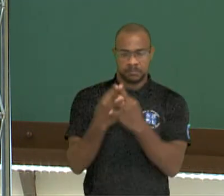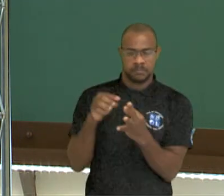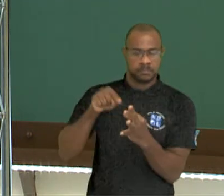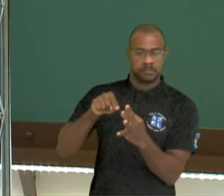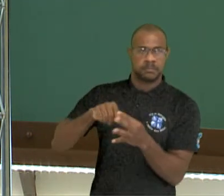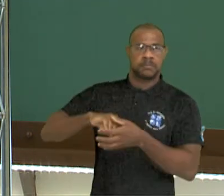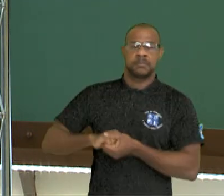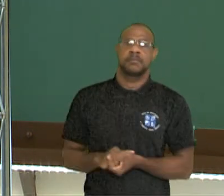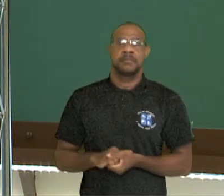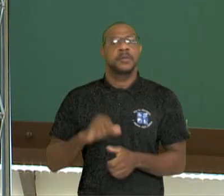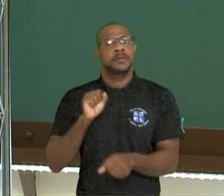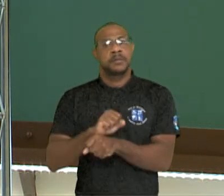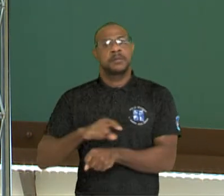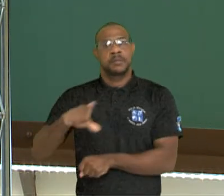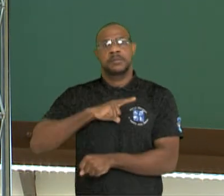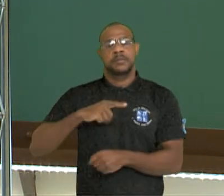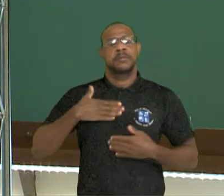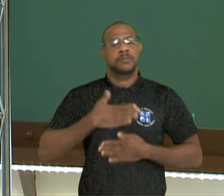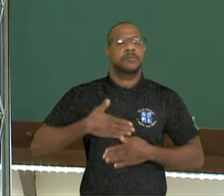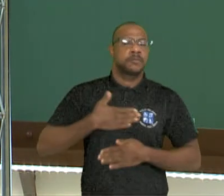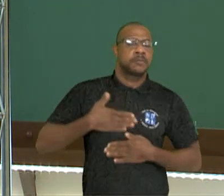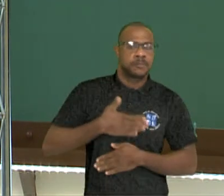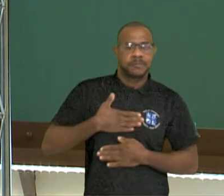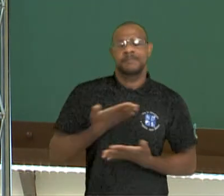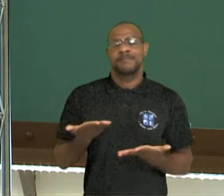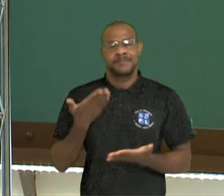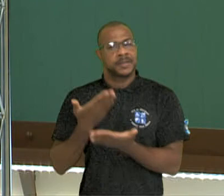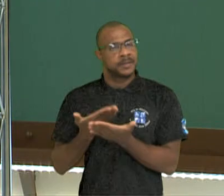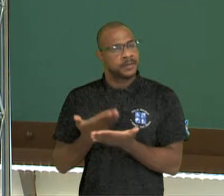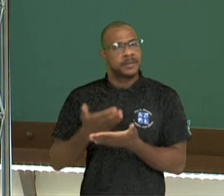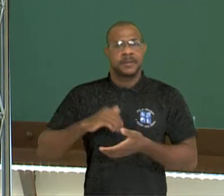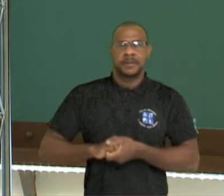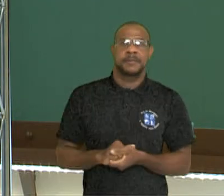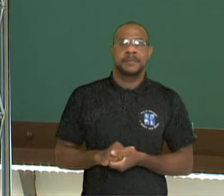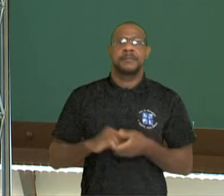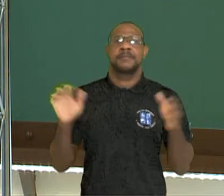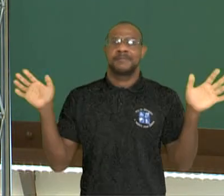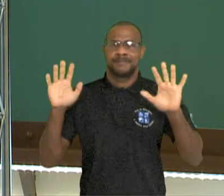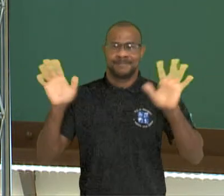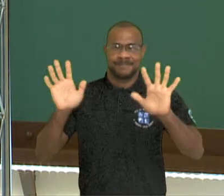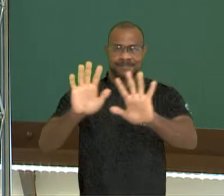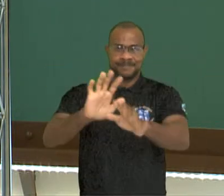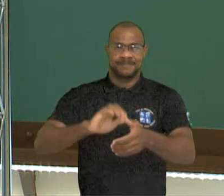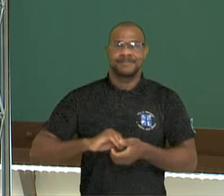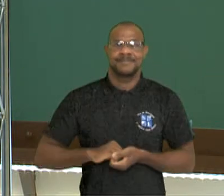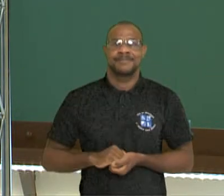Eu espero que vocês tenham gostado muito dessa aula e hasta luego!